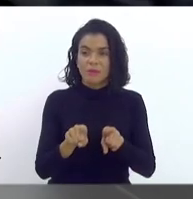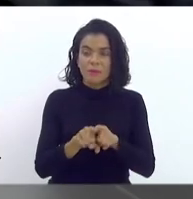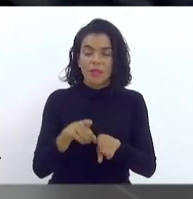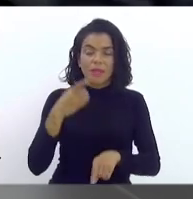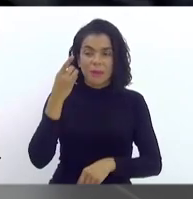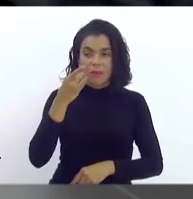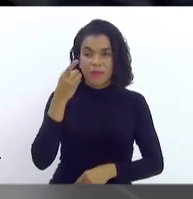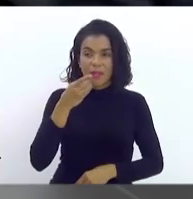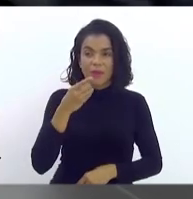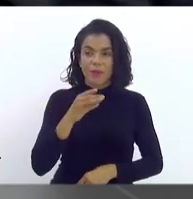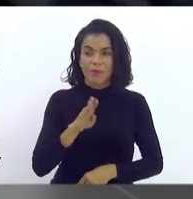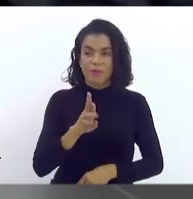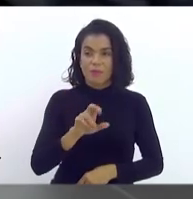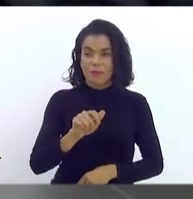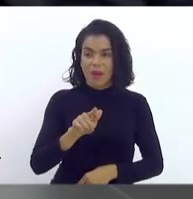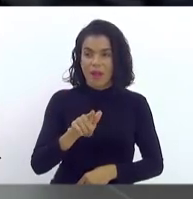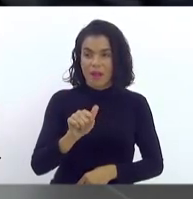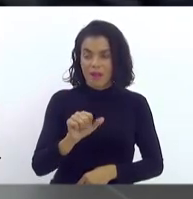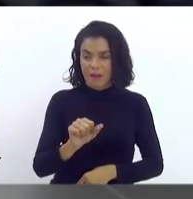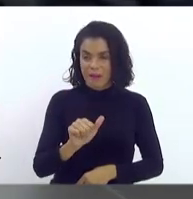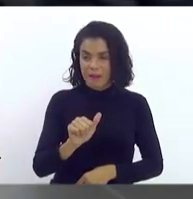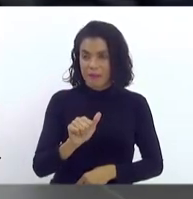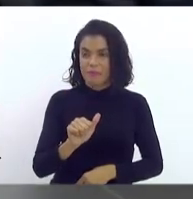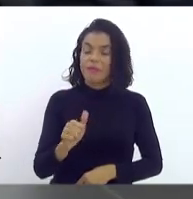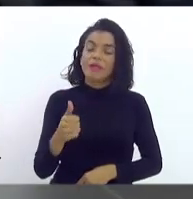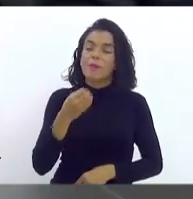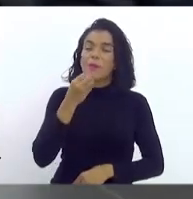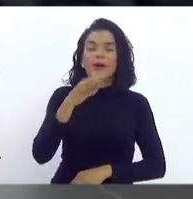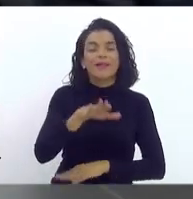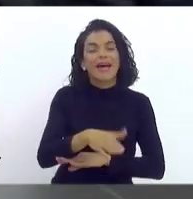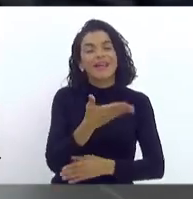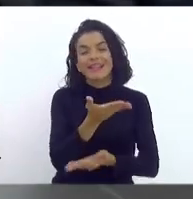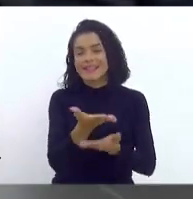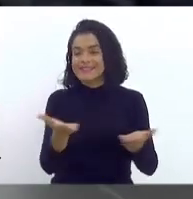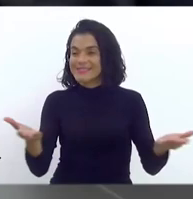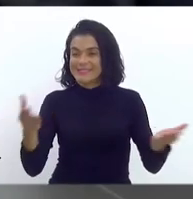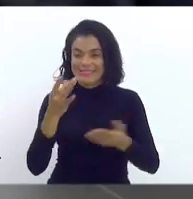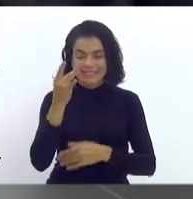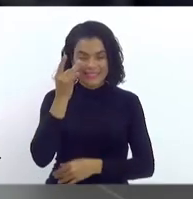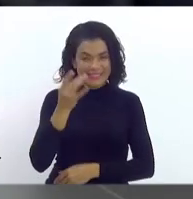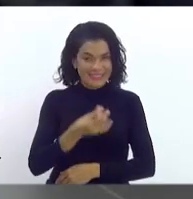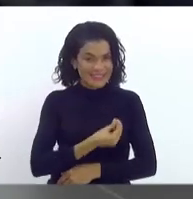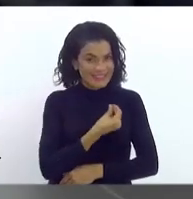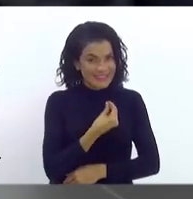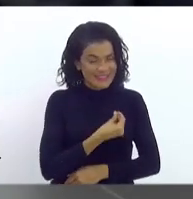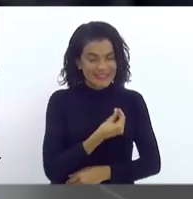Braga, não é isso? E boa tarde a todos aqui presentes. Tá?